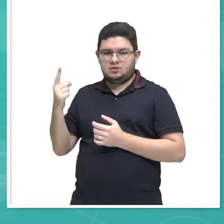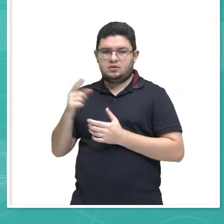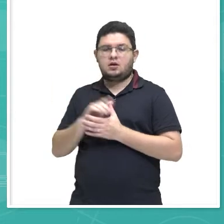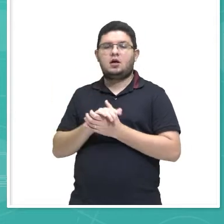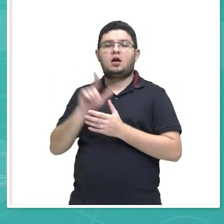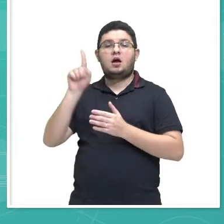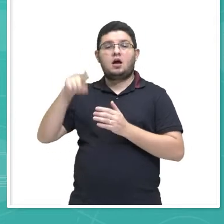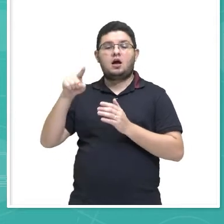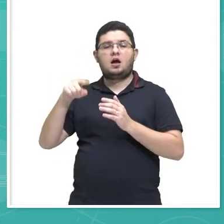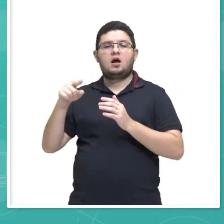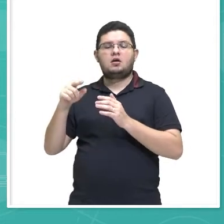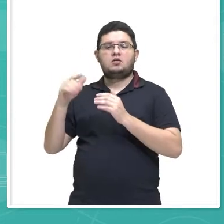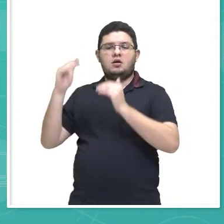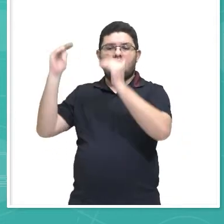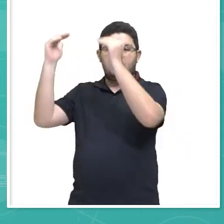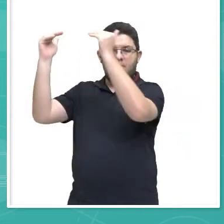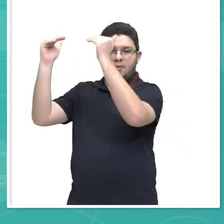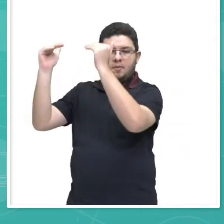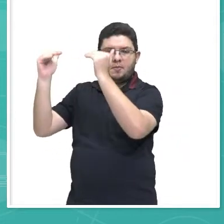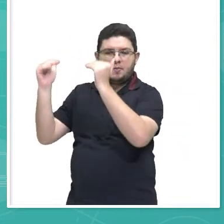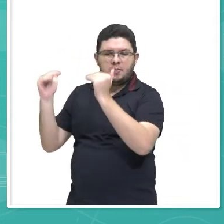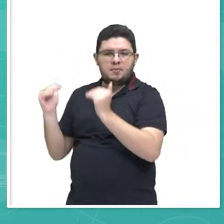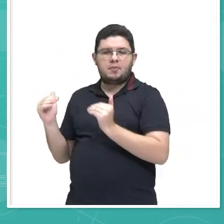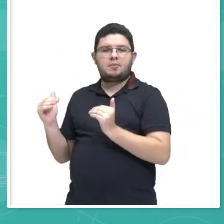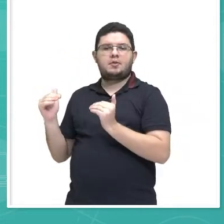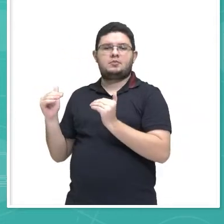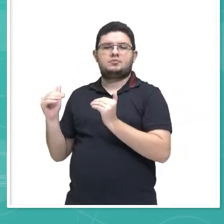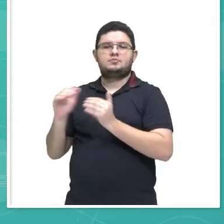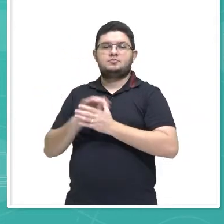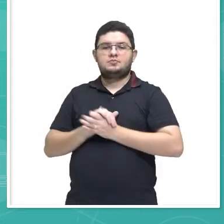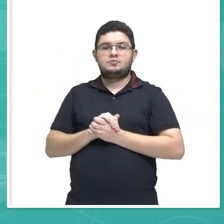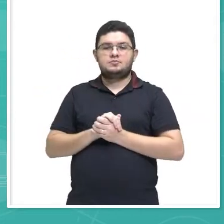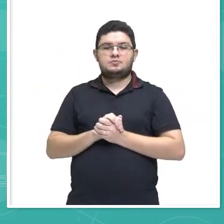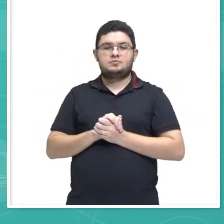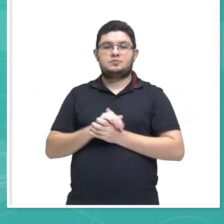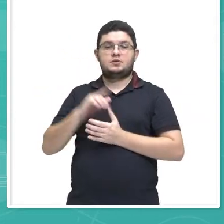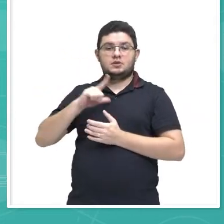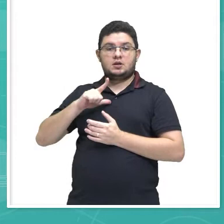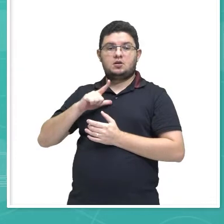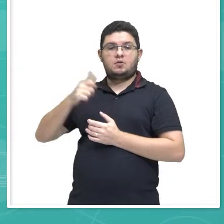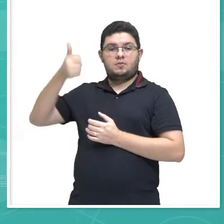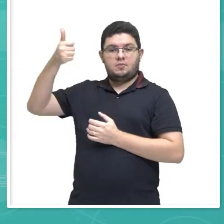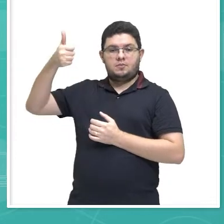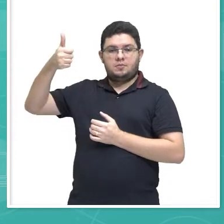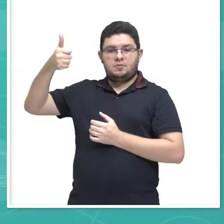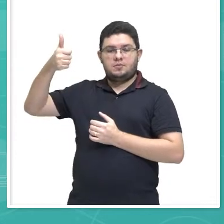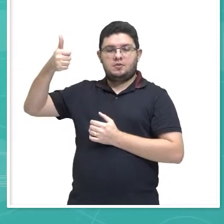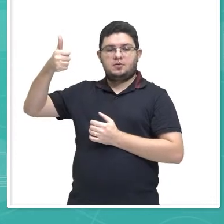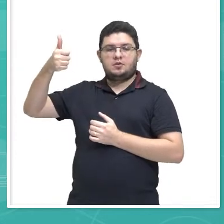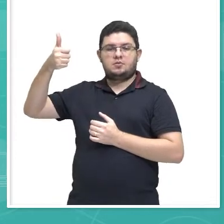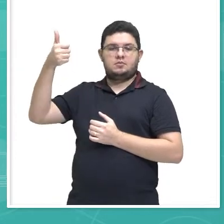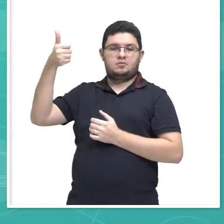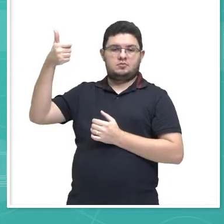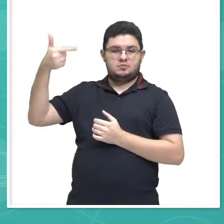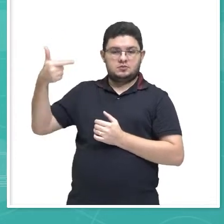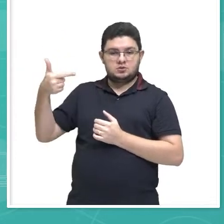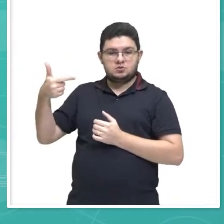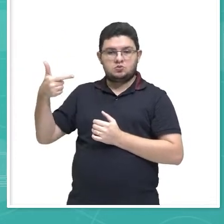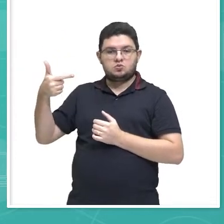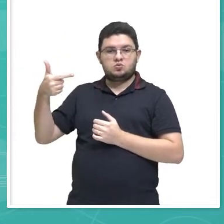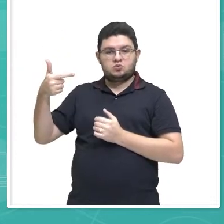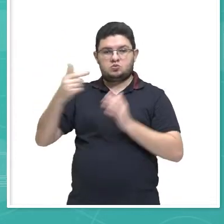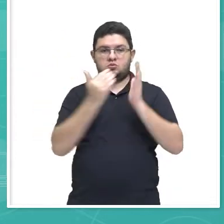classificações para faixa preta e acima de faixa preta. Então, nós temos aí o primeiro Dan, depois o segundo